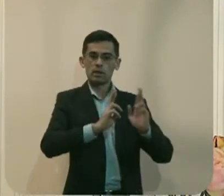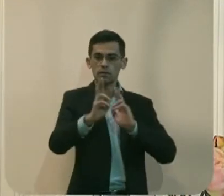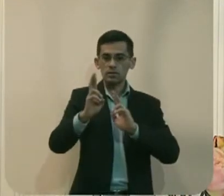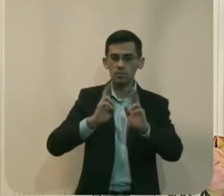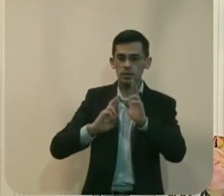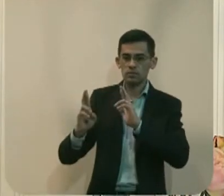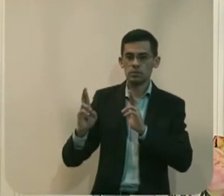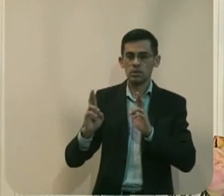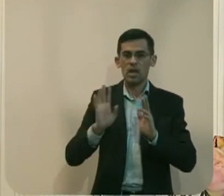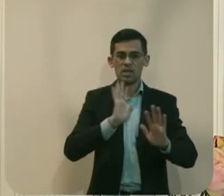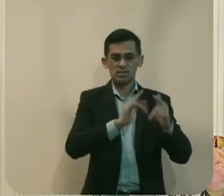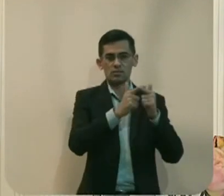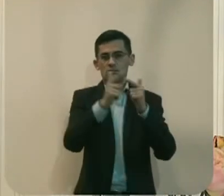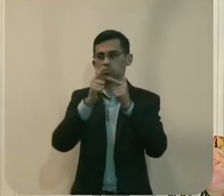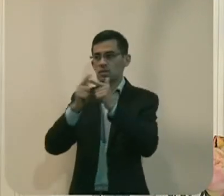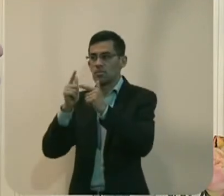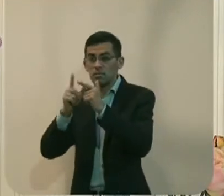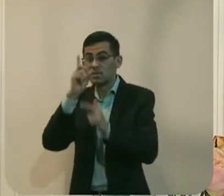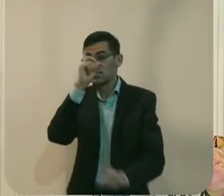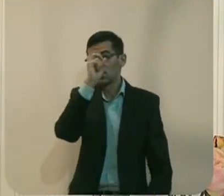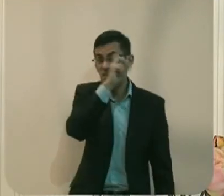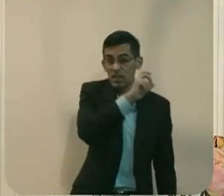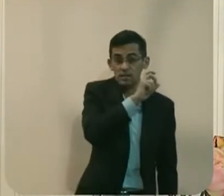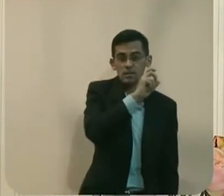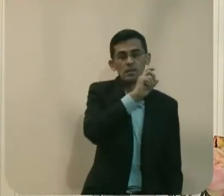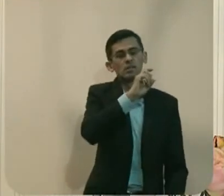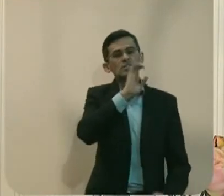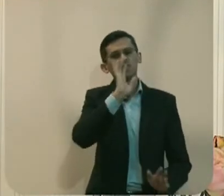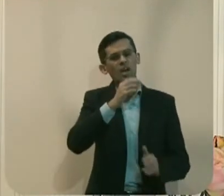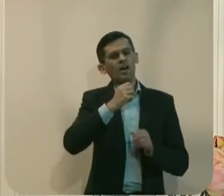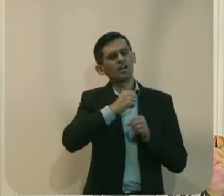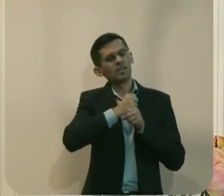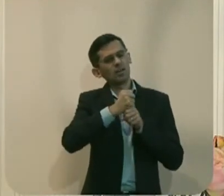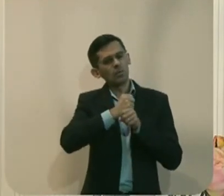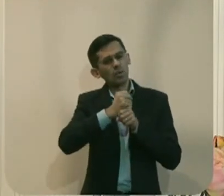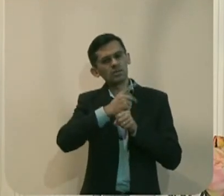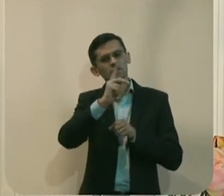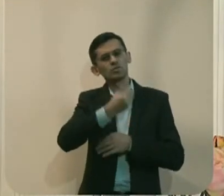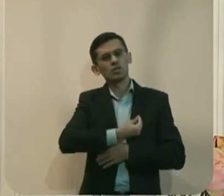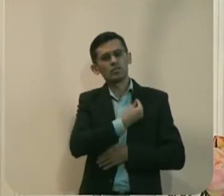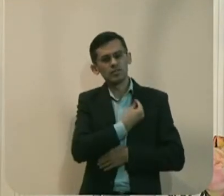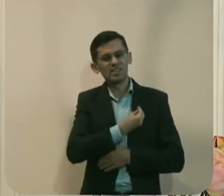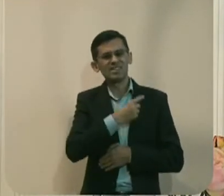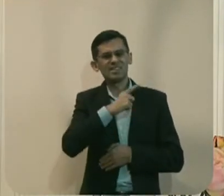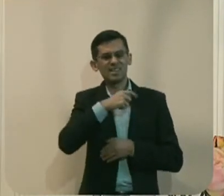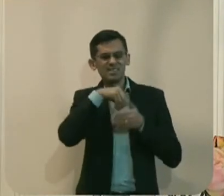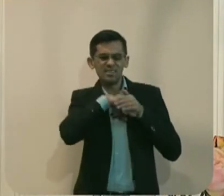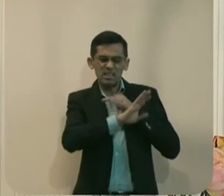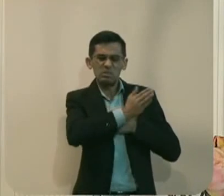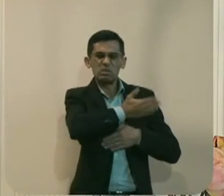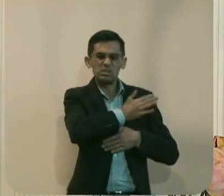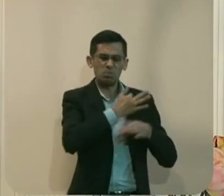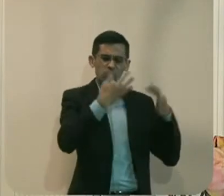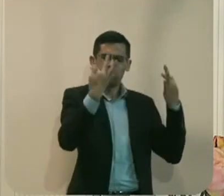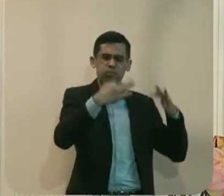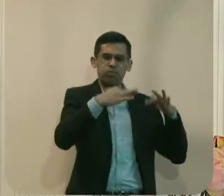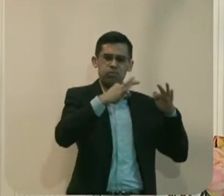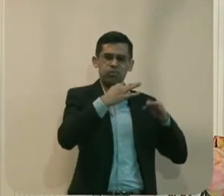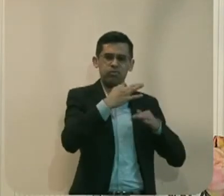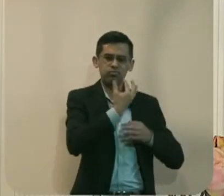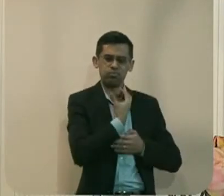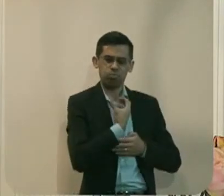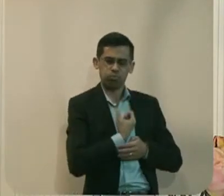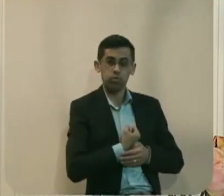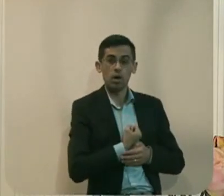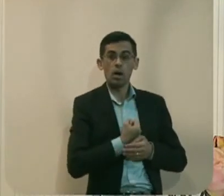estado estressados, se ao longo da sua história você carrega dores na sua alma,